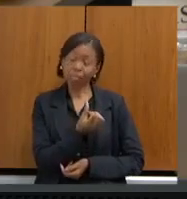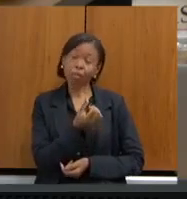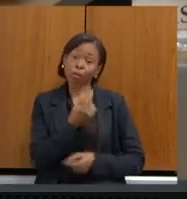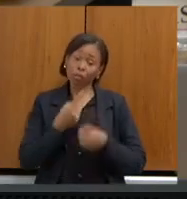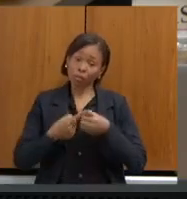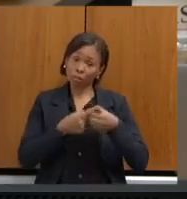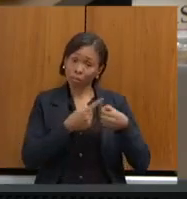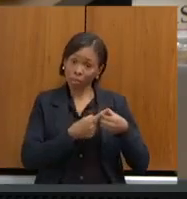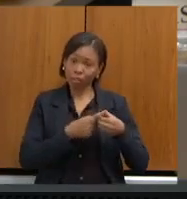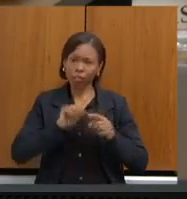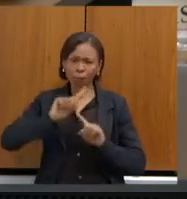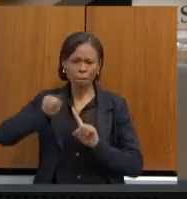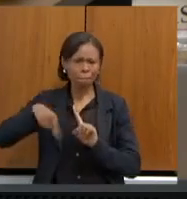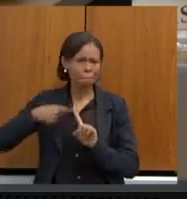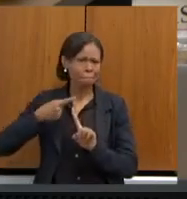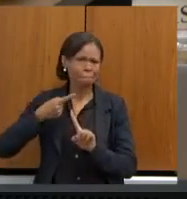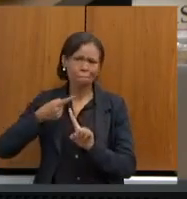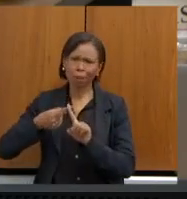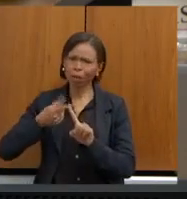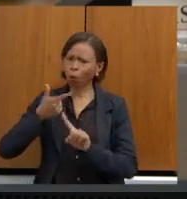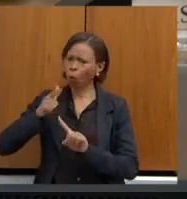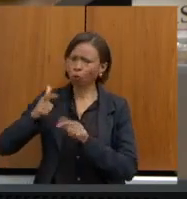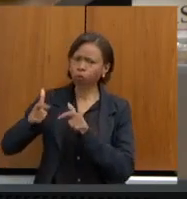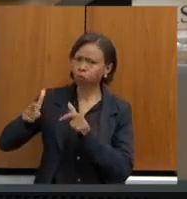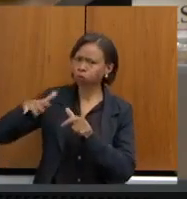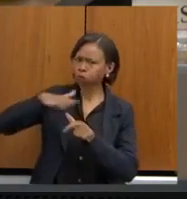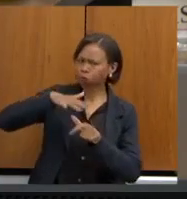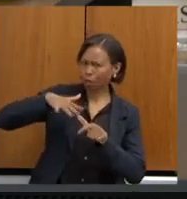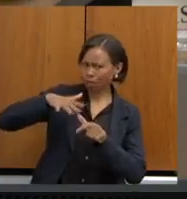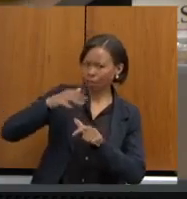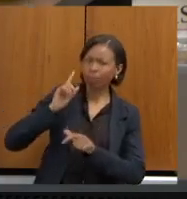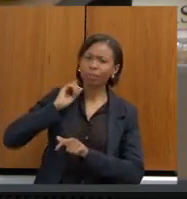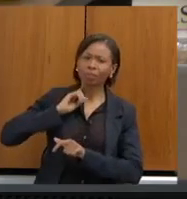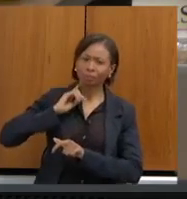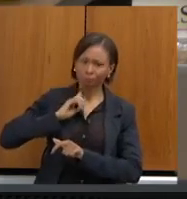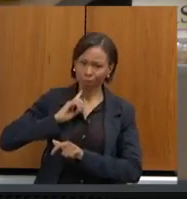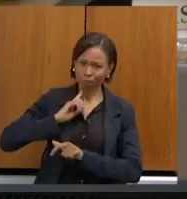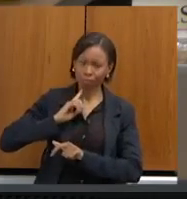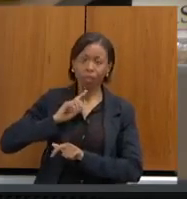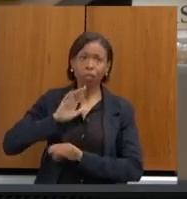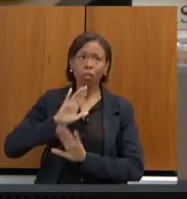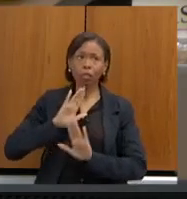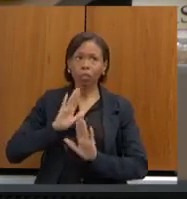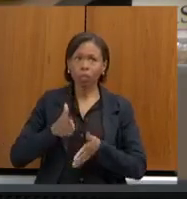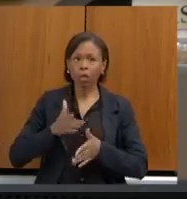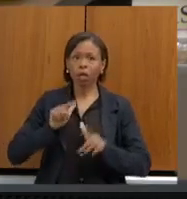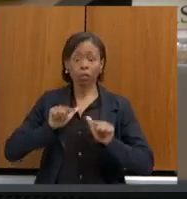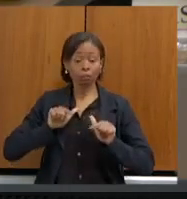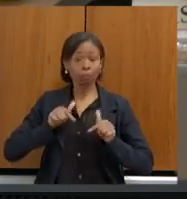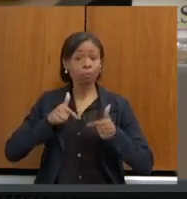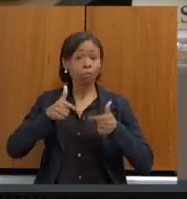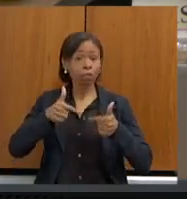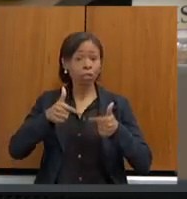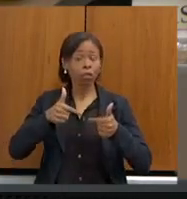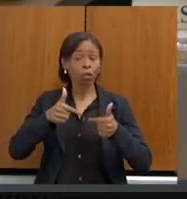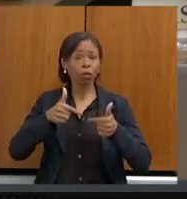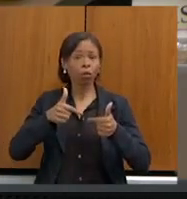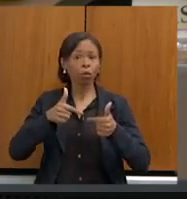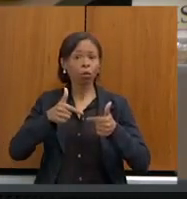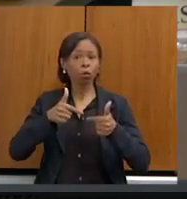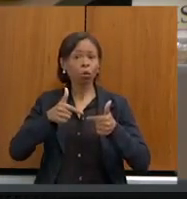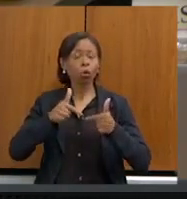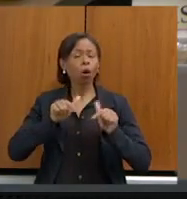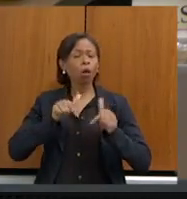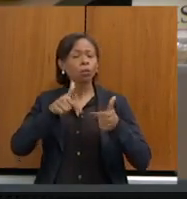destacamentos que a gente está atuante nas Minas Gerais nós tivemos fazer uma atuação de acordo com